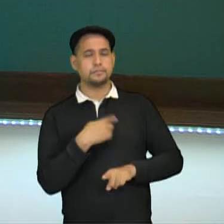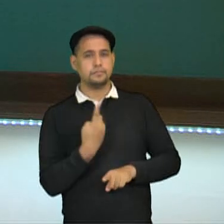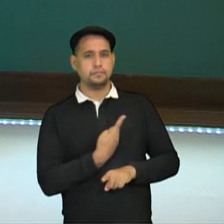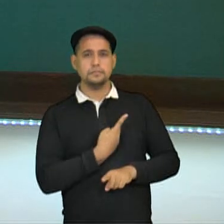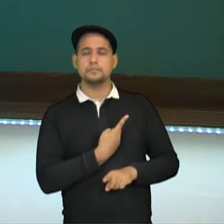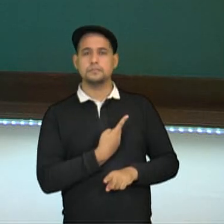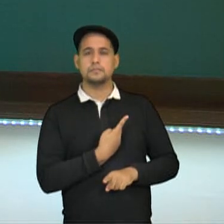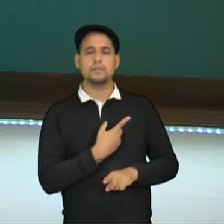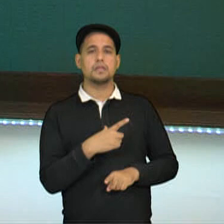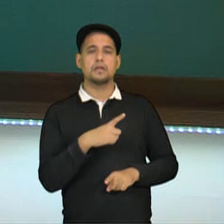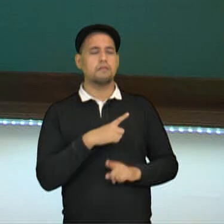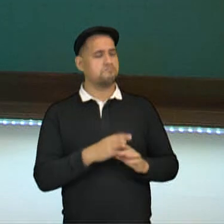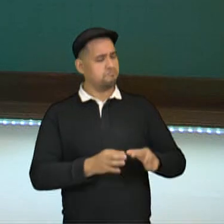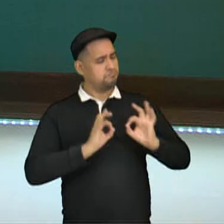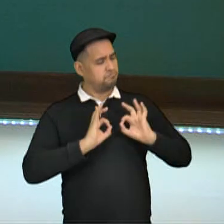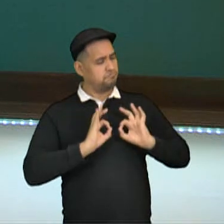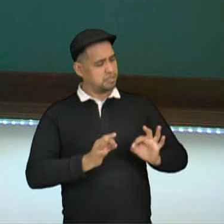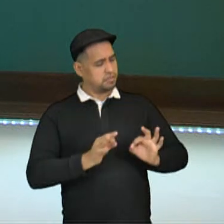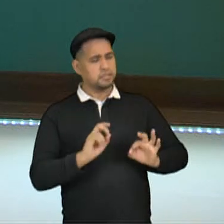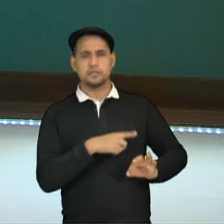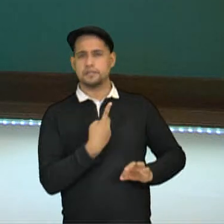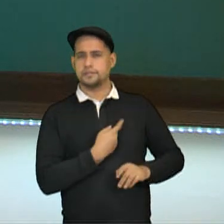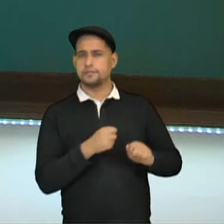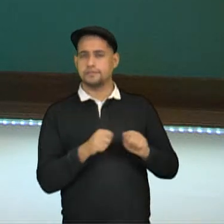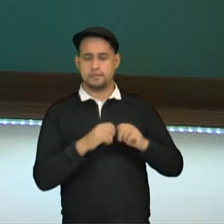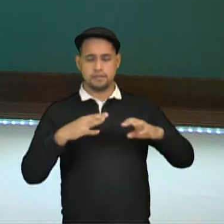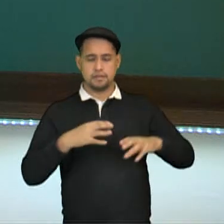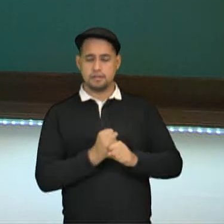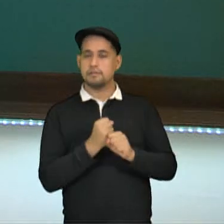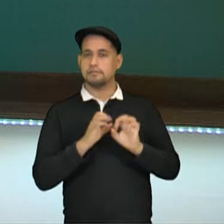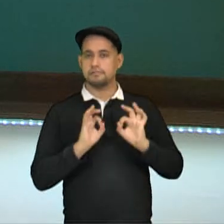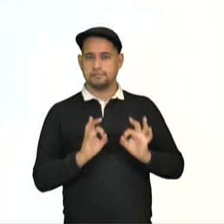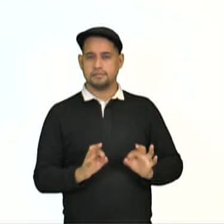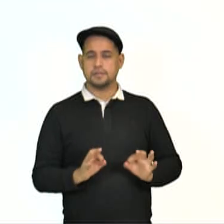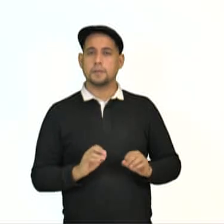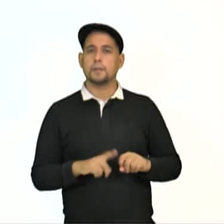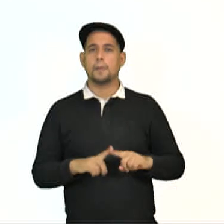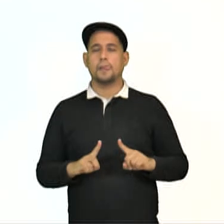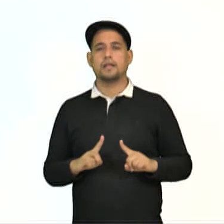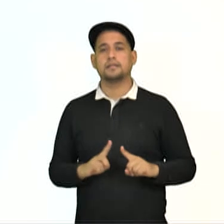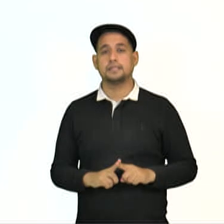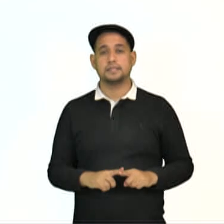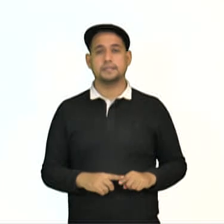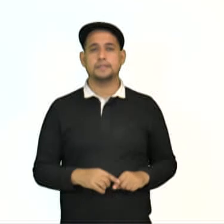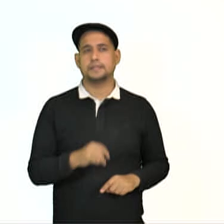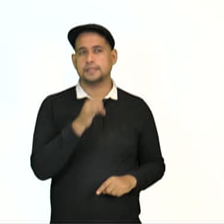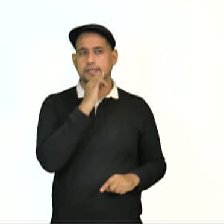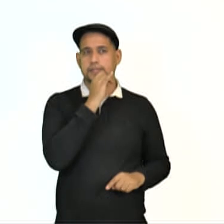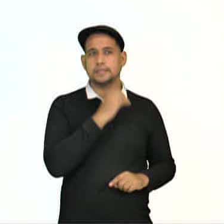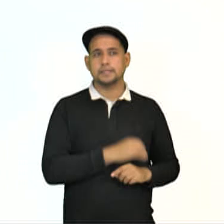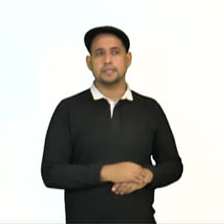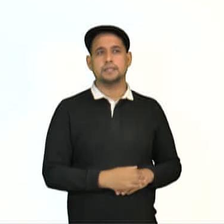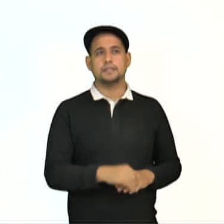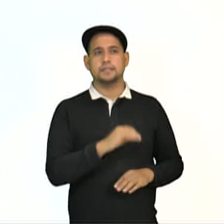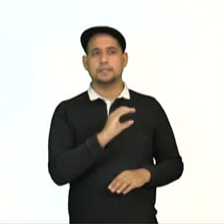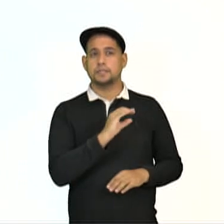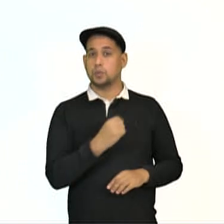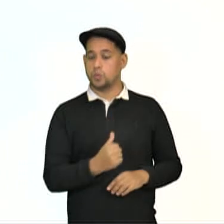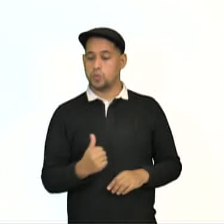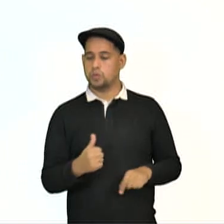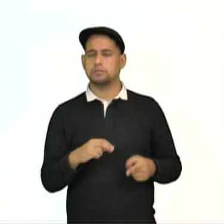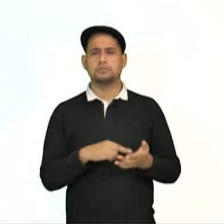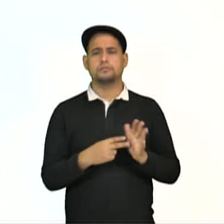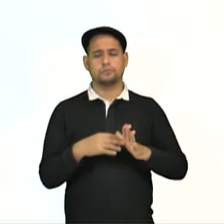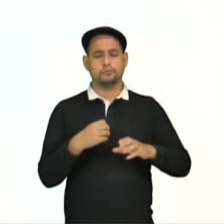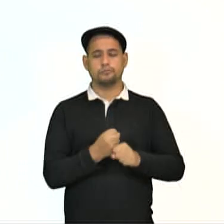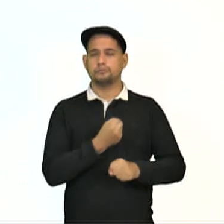tenha a certeza que estamos fazendo os cálculos corretamente. Então, C11 é a soma dos produtos